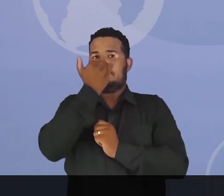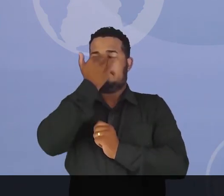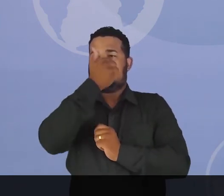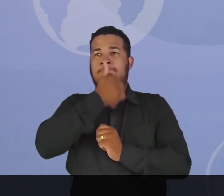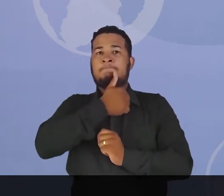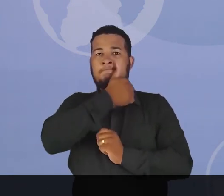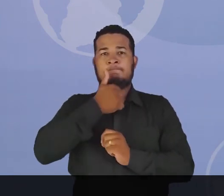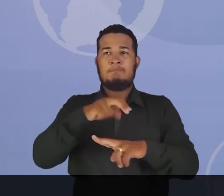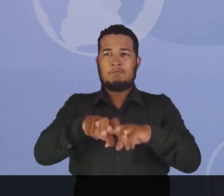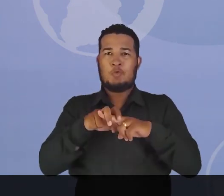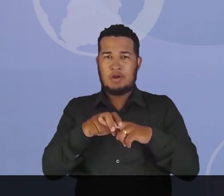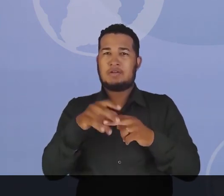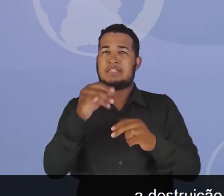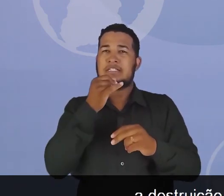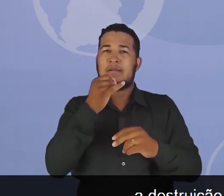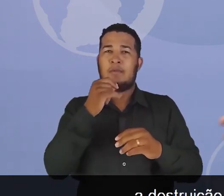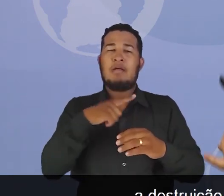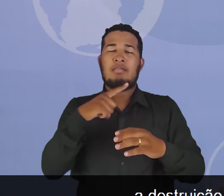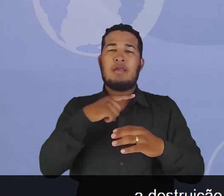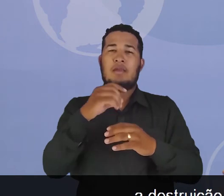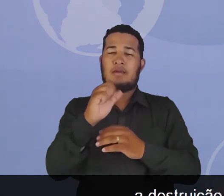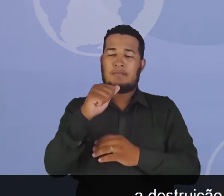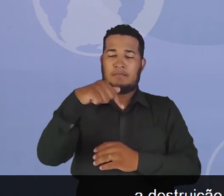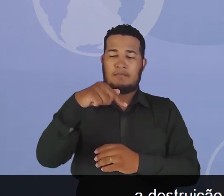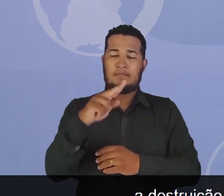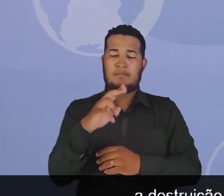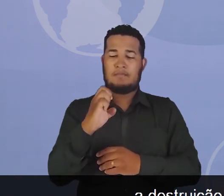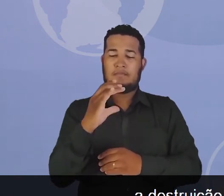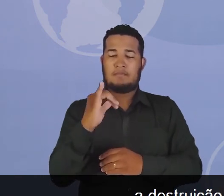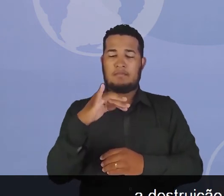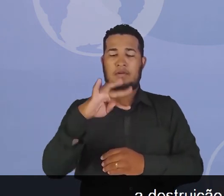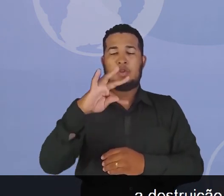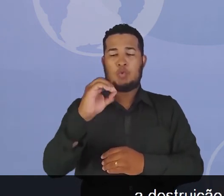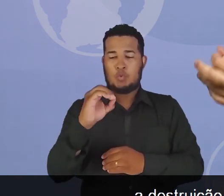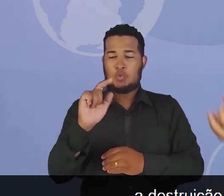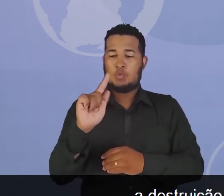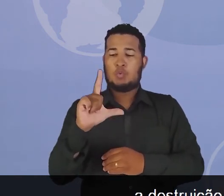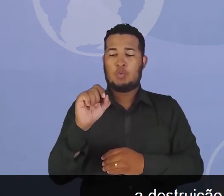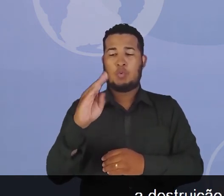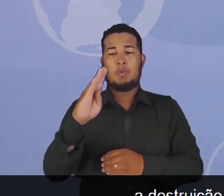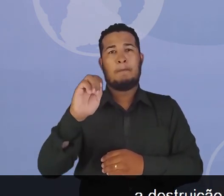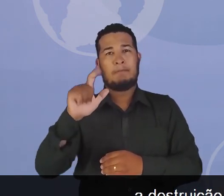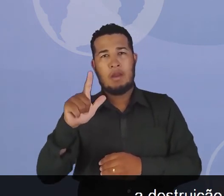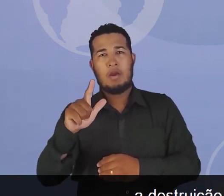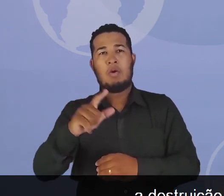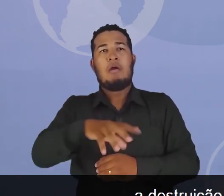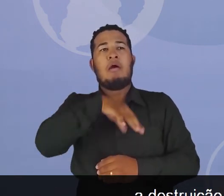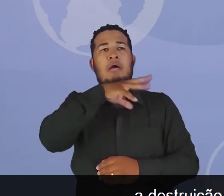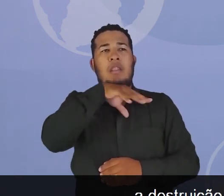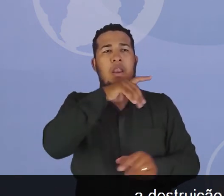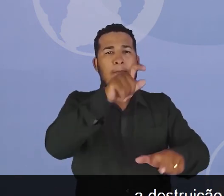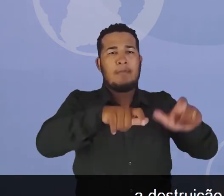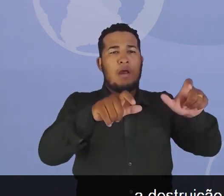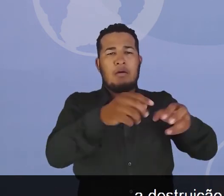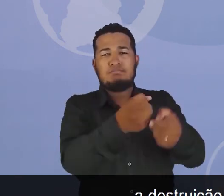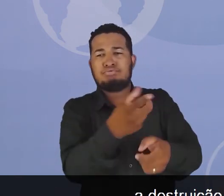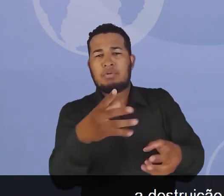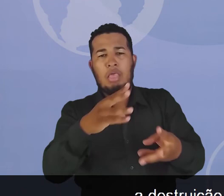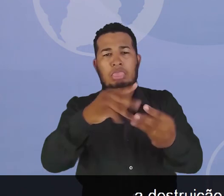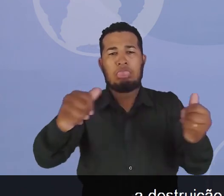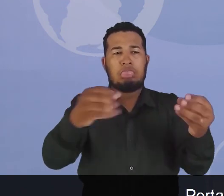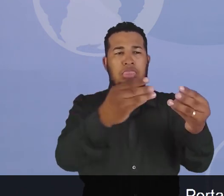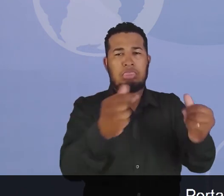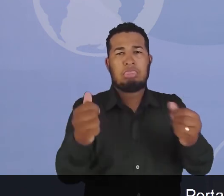consequência disso. O aquecimento global, a destruição dos ecossistemas, a extinção de espécies vivas e por aí